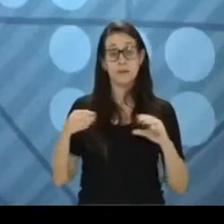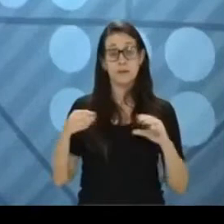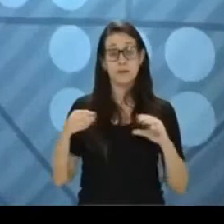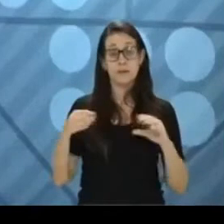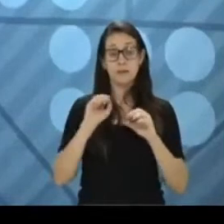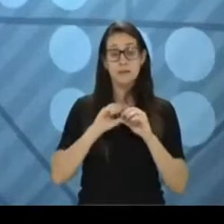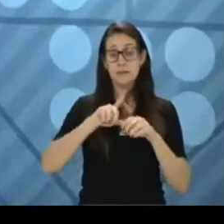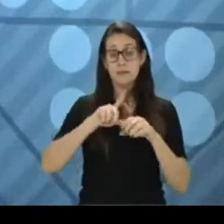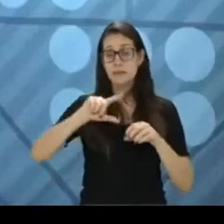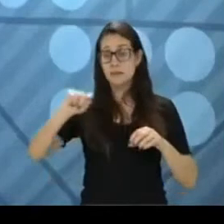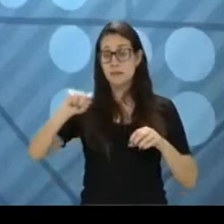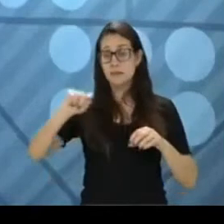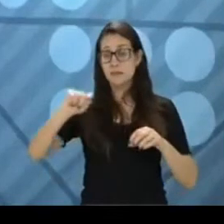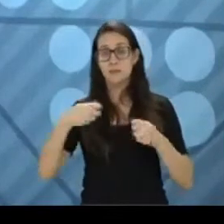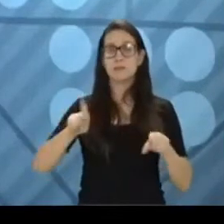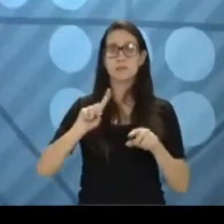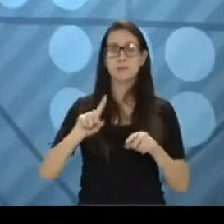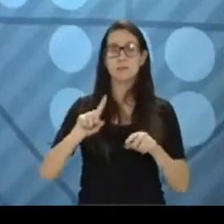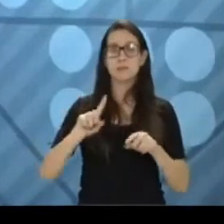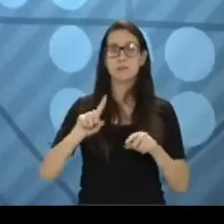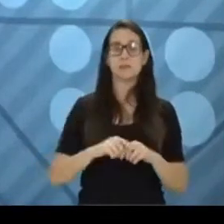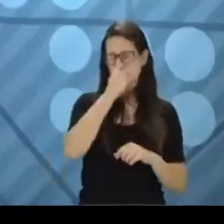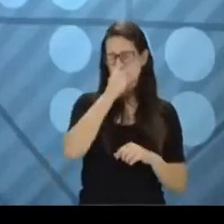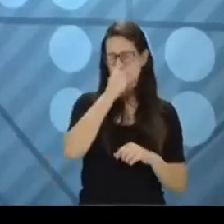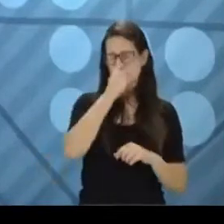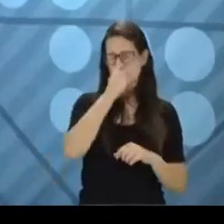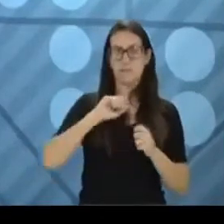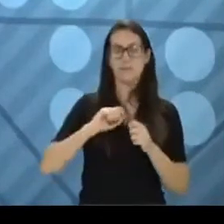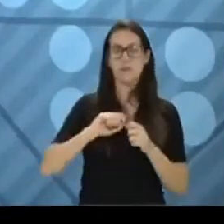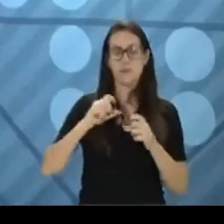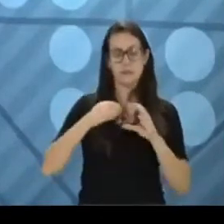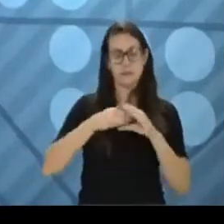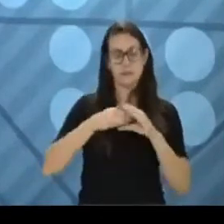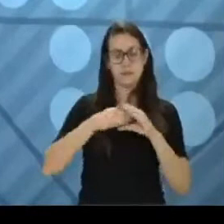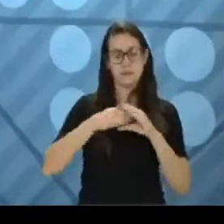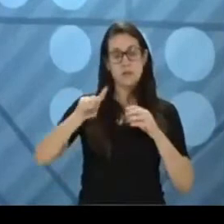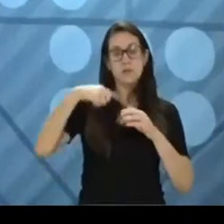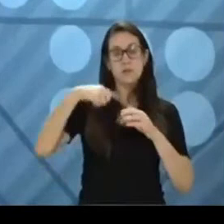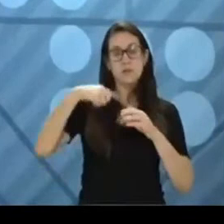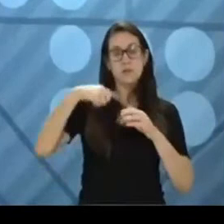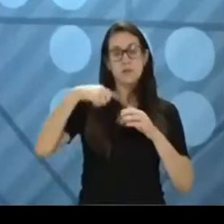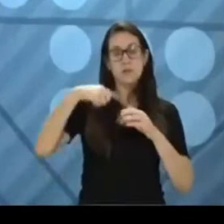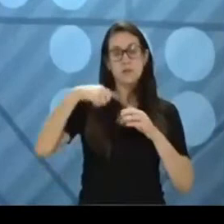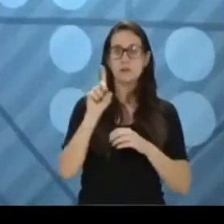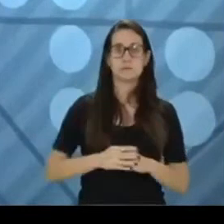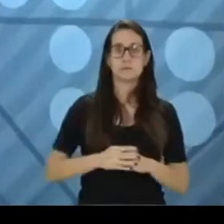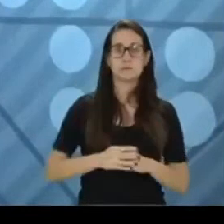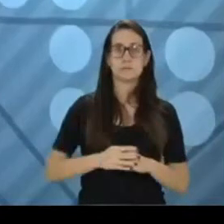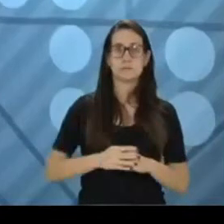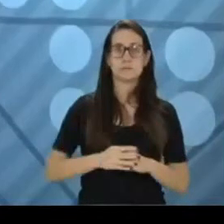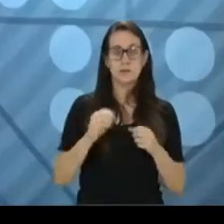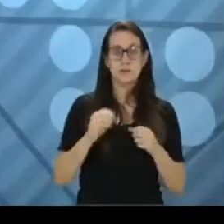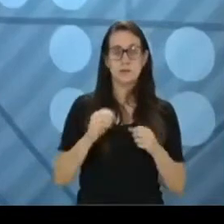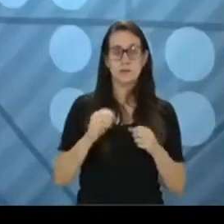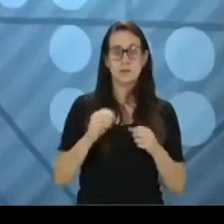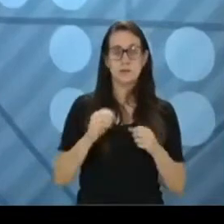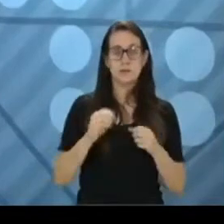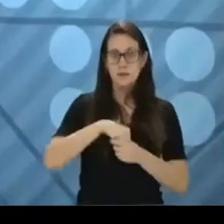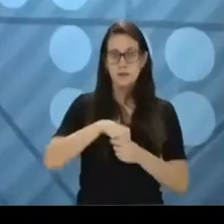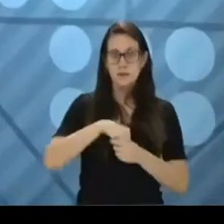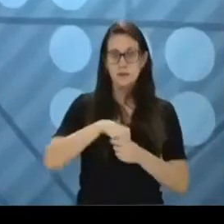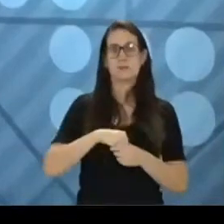uma compartimentalização e vá ser realizado por fora, né, do seu espaço nuclear. Então, ele vai acontecendo ali no